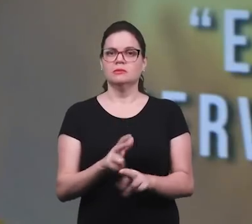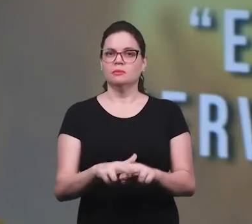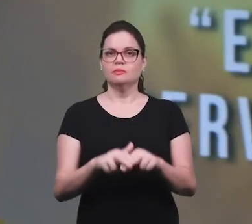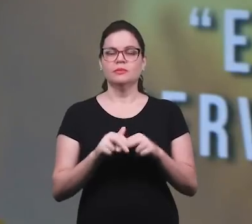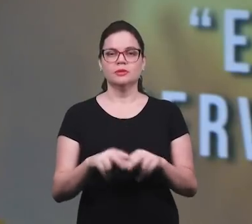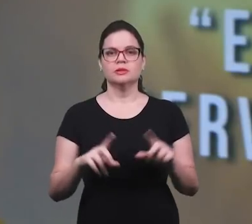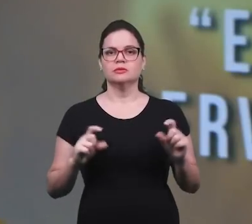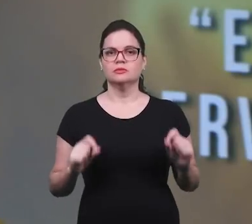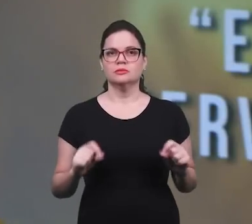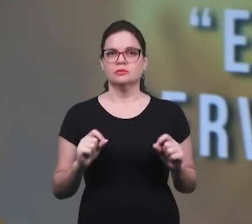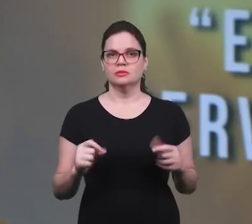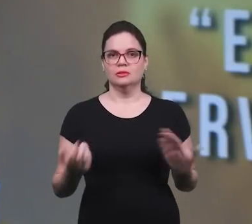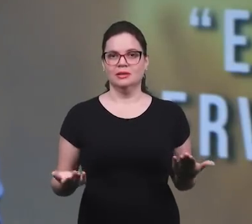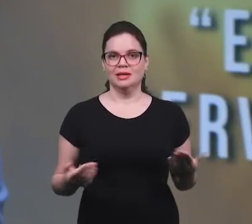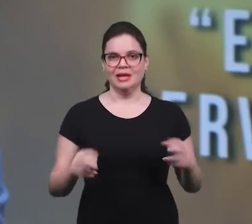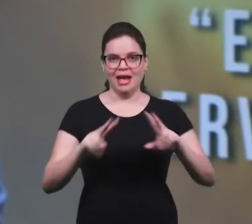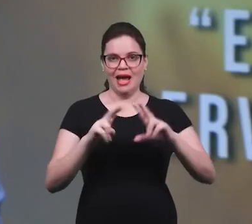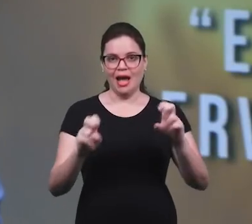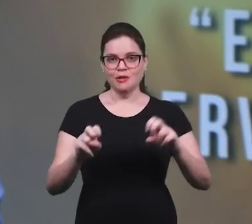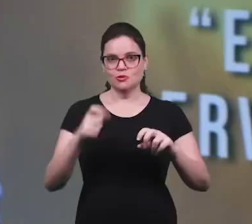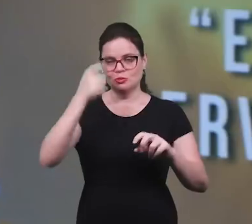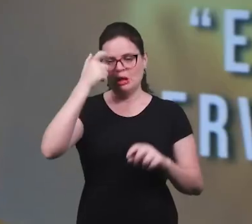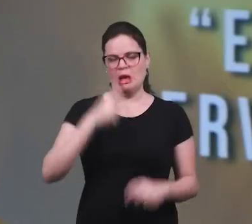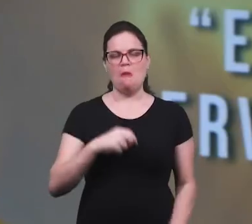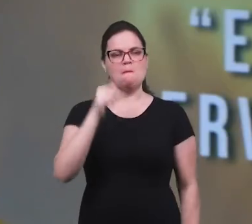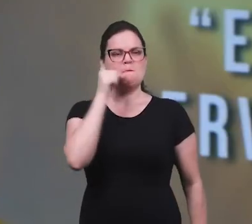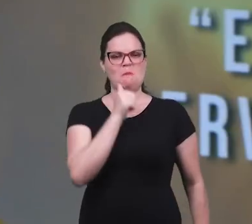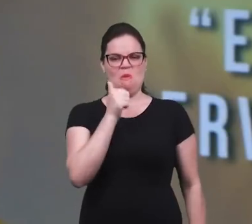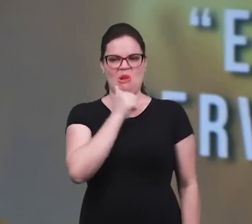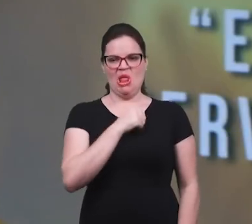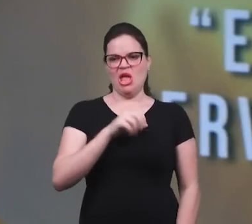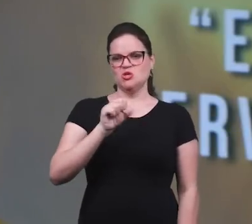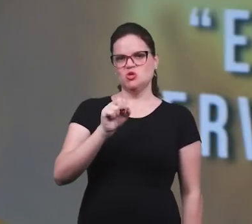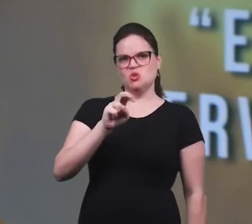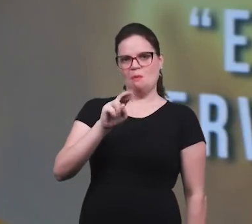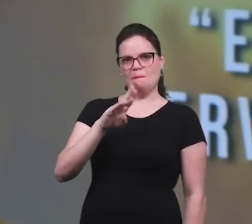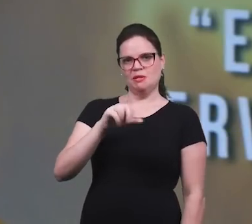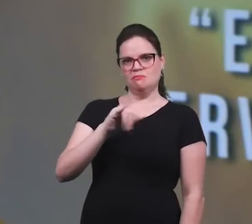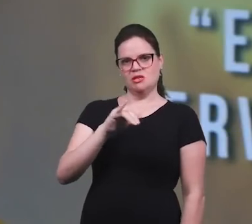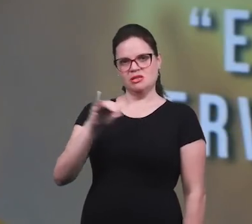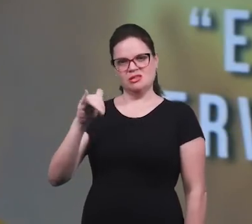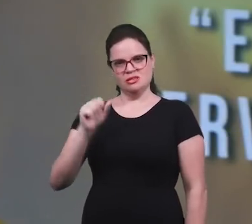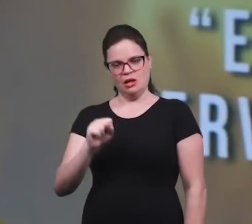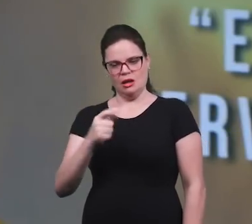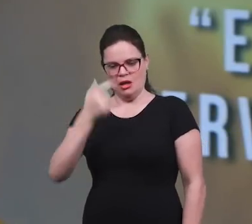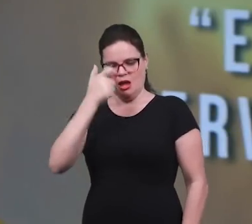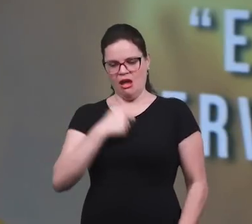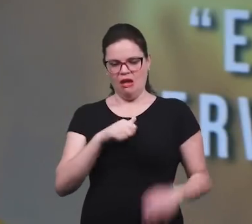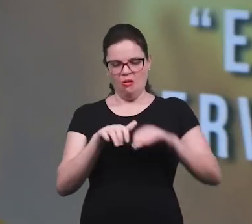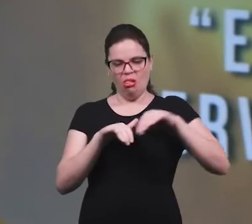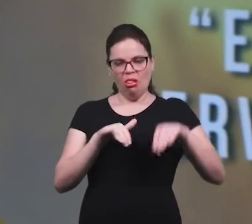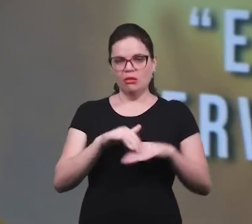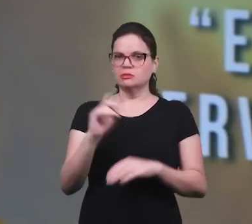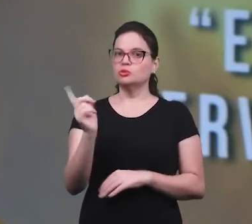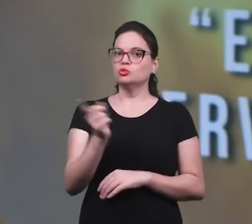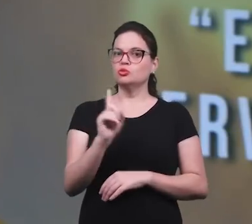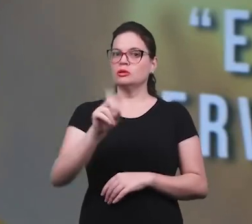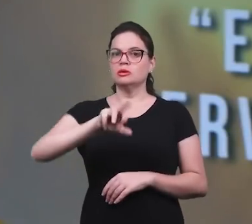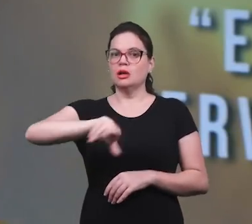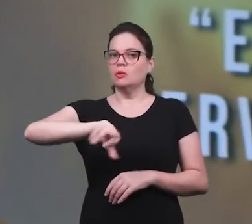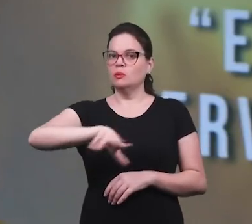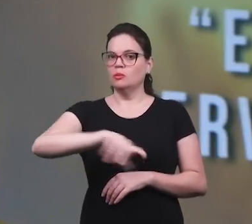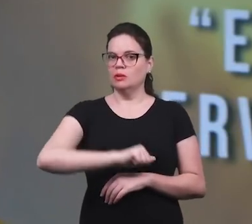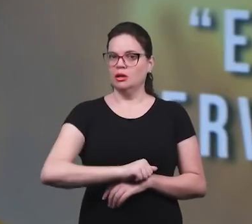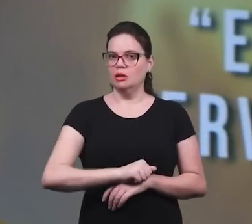demérito em ser submissa, né? Por quê? Porque eu estou entendendo que eu estou numa